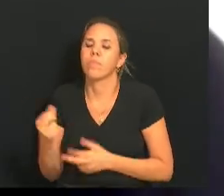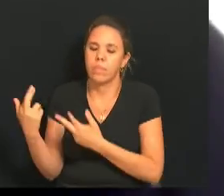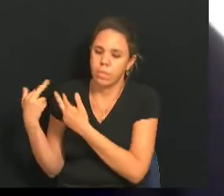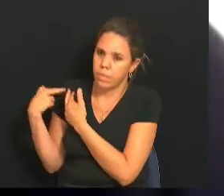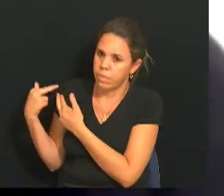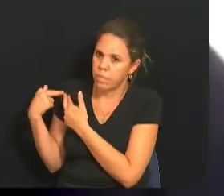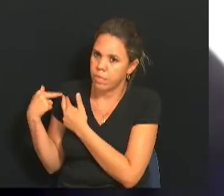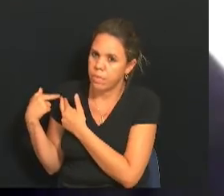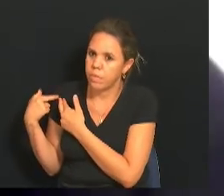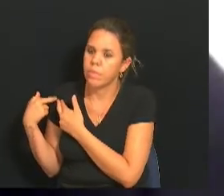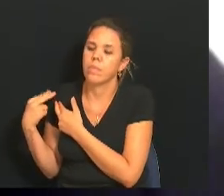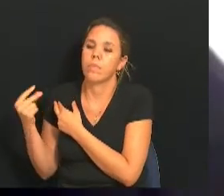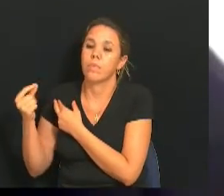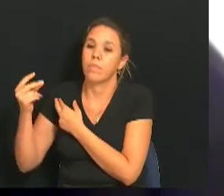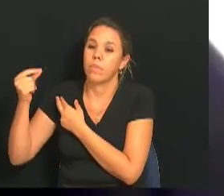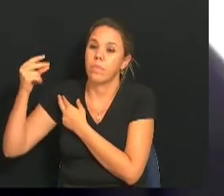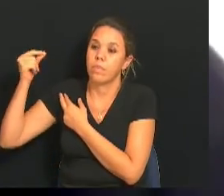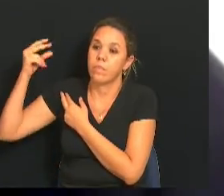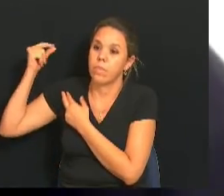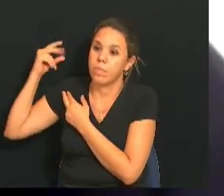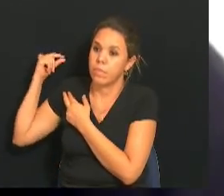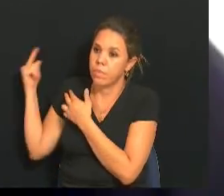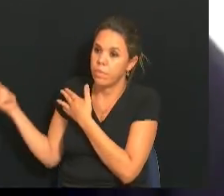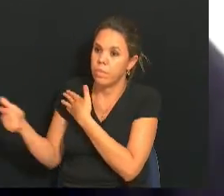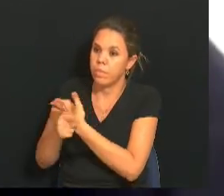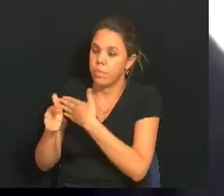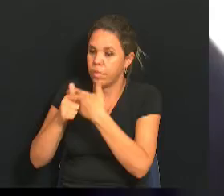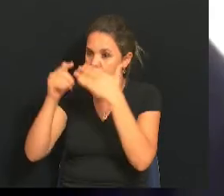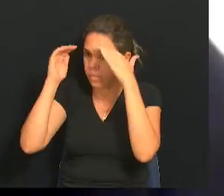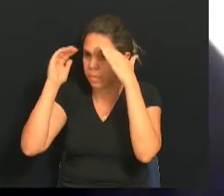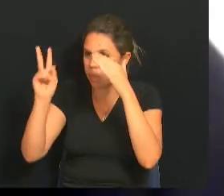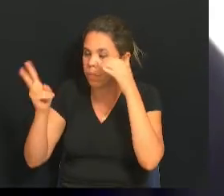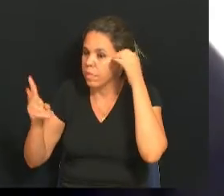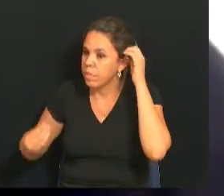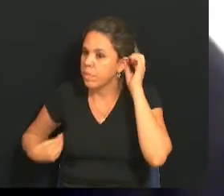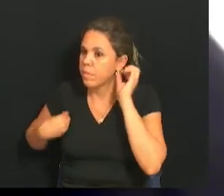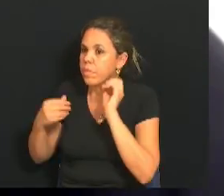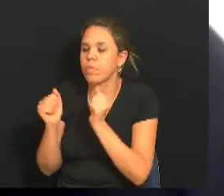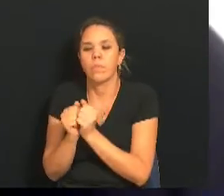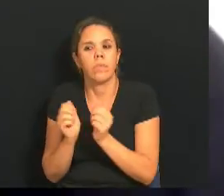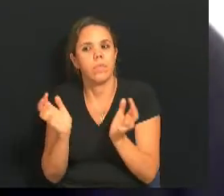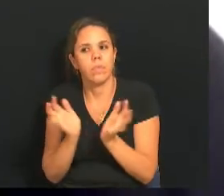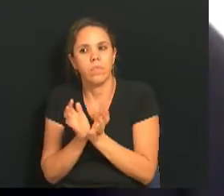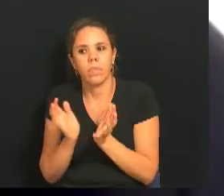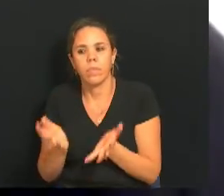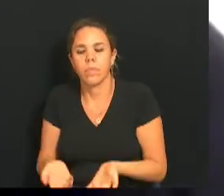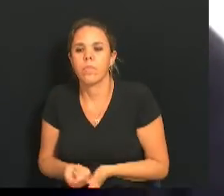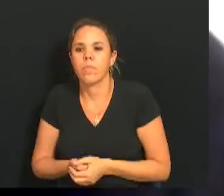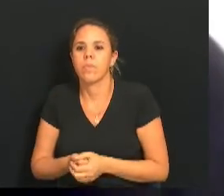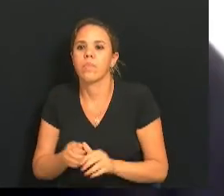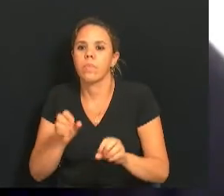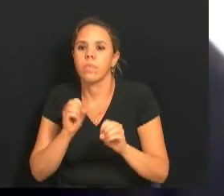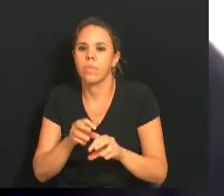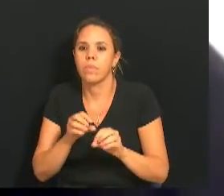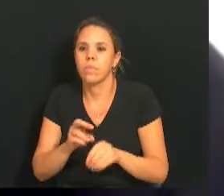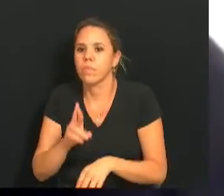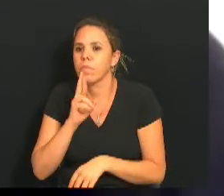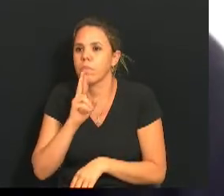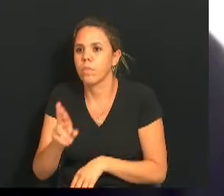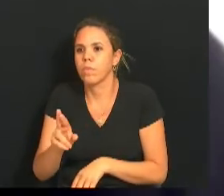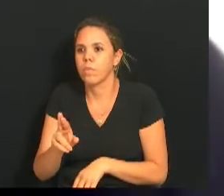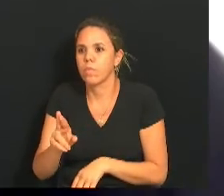há tempos, né, vem cumprindo esse papel de sempre estar aqui conosco na Comissão de Educação, respondendo